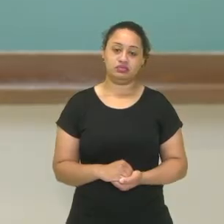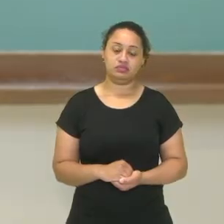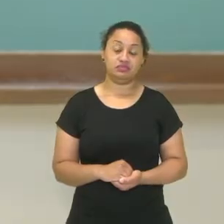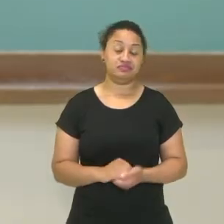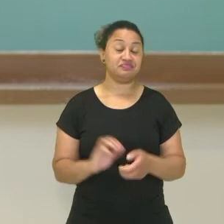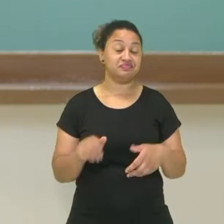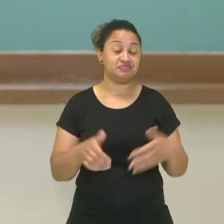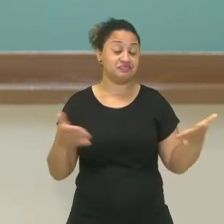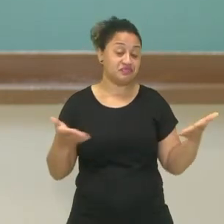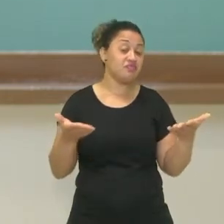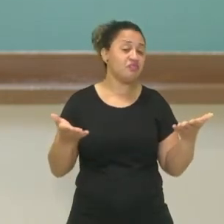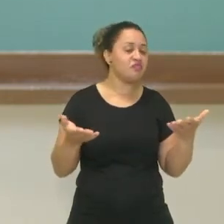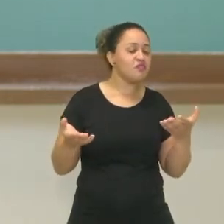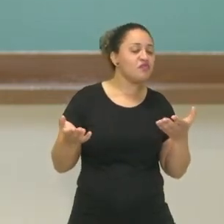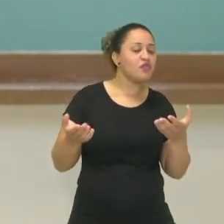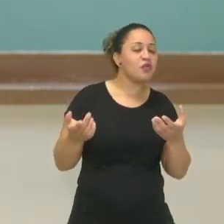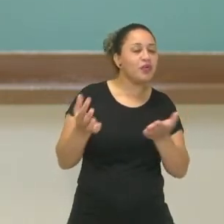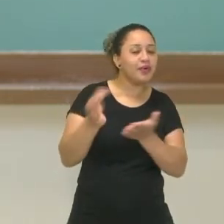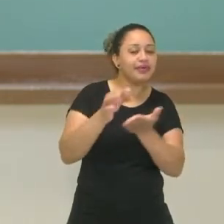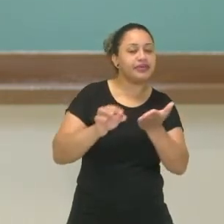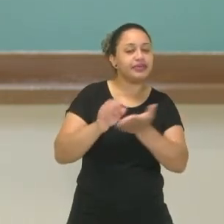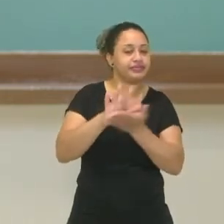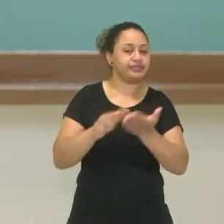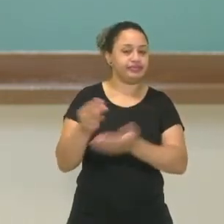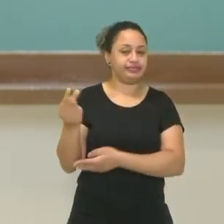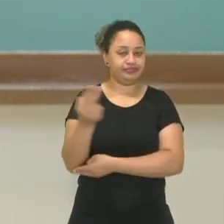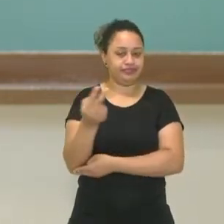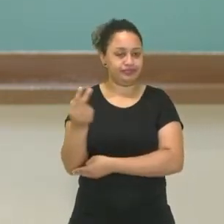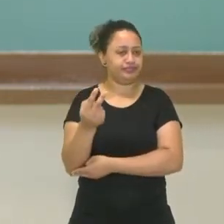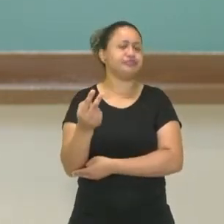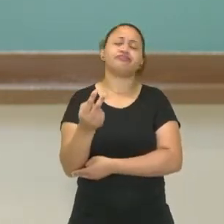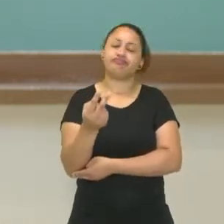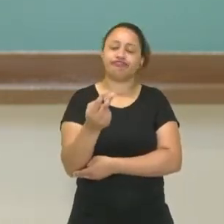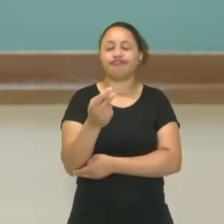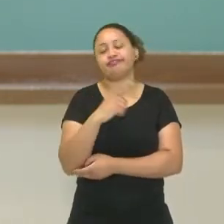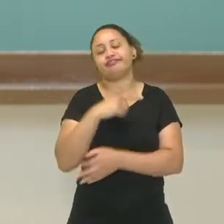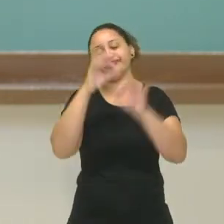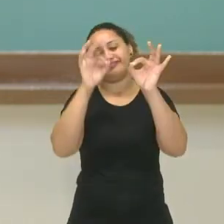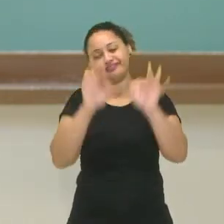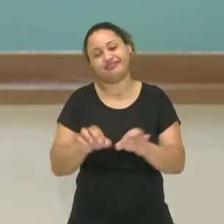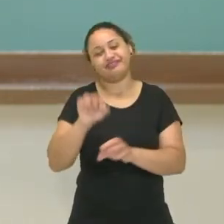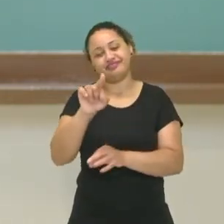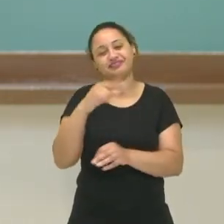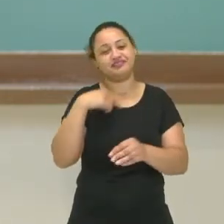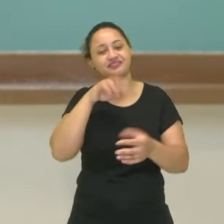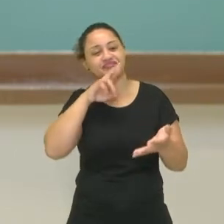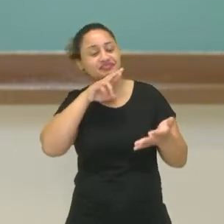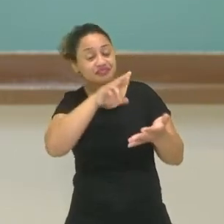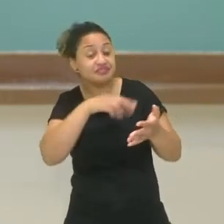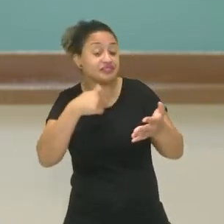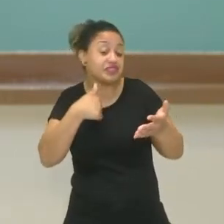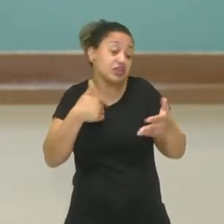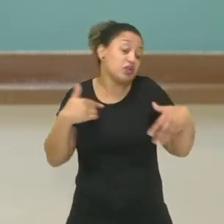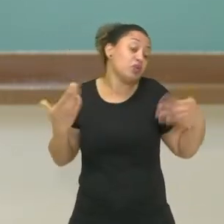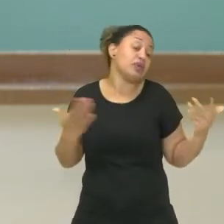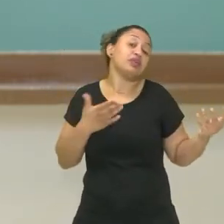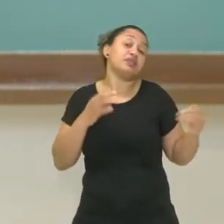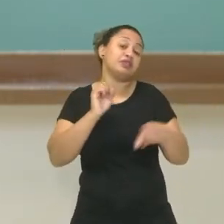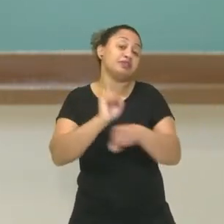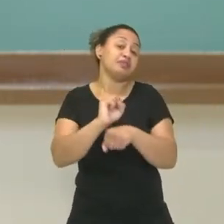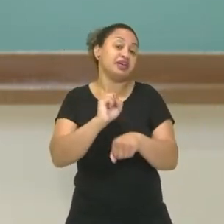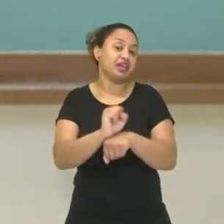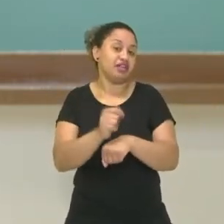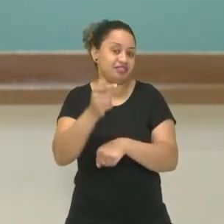voltei gabaritar contigo a atividade 2. Claro que você fez aí e eu te aguardava aqui, não é mesmo? Então, olha só,